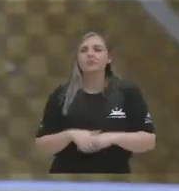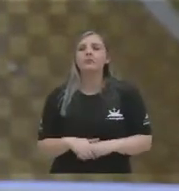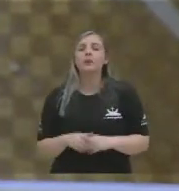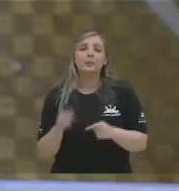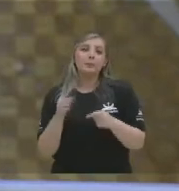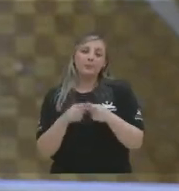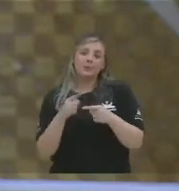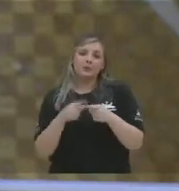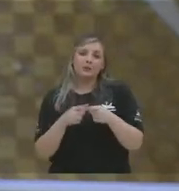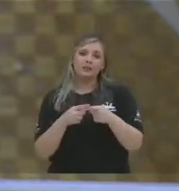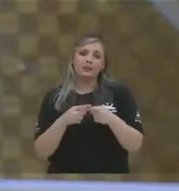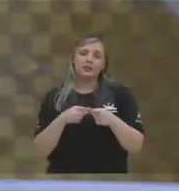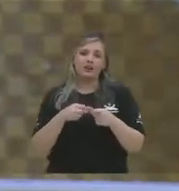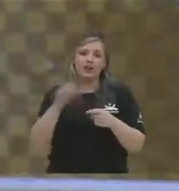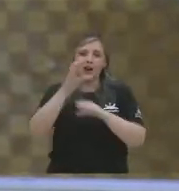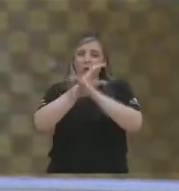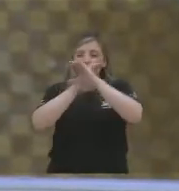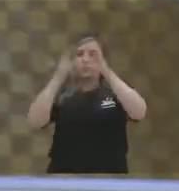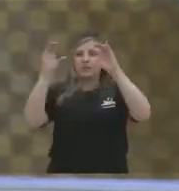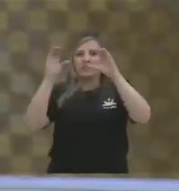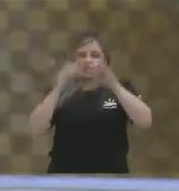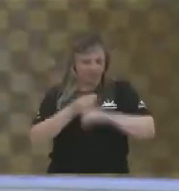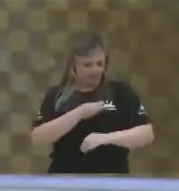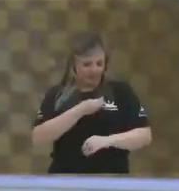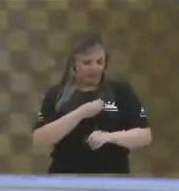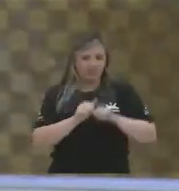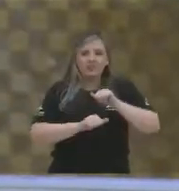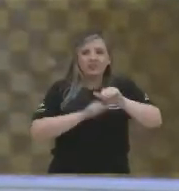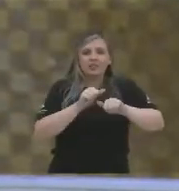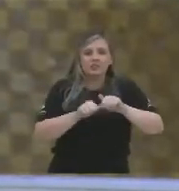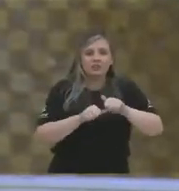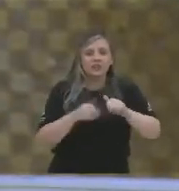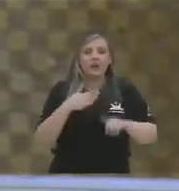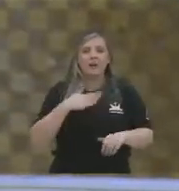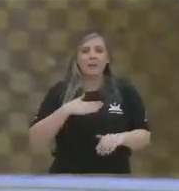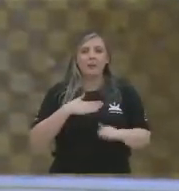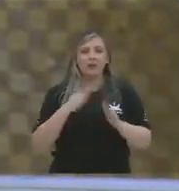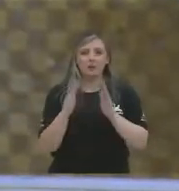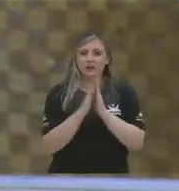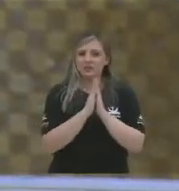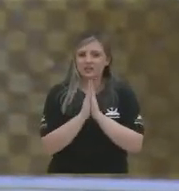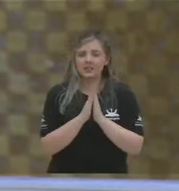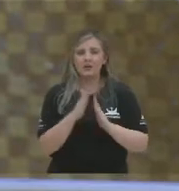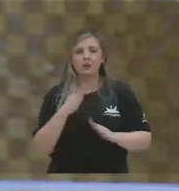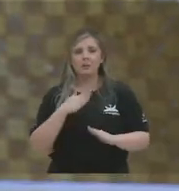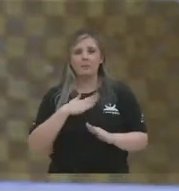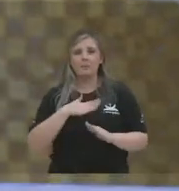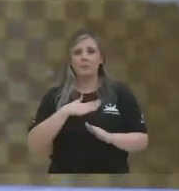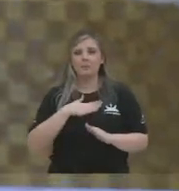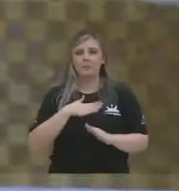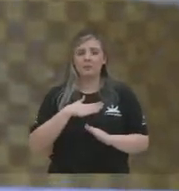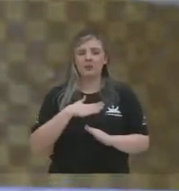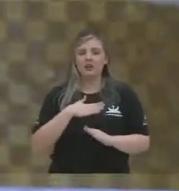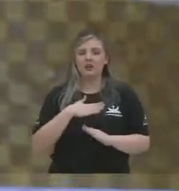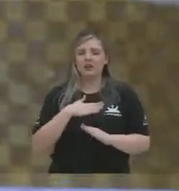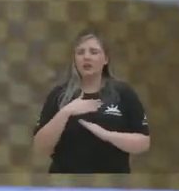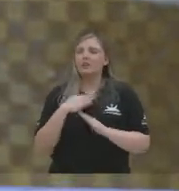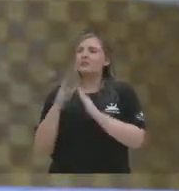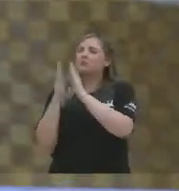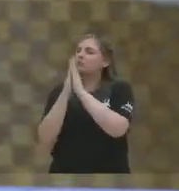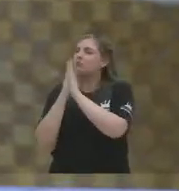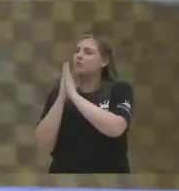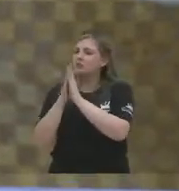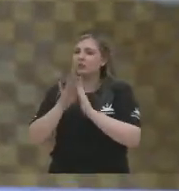confiança muda a vida. Então, a minha oração, a minha espiritualidade me deixa vinculado com Deus, dizendo: não, Ele